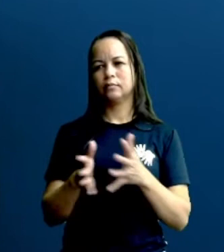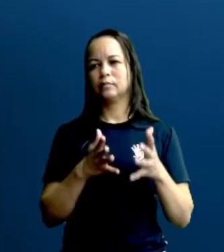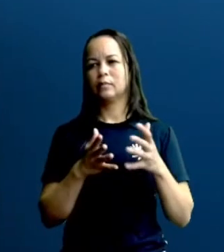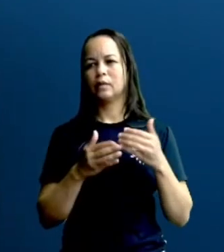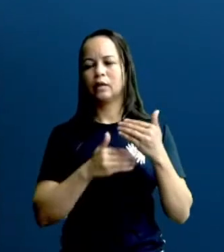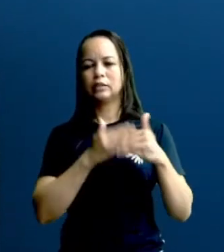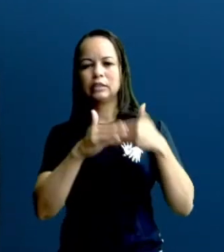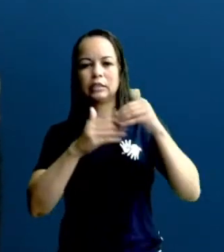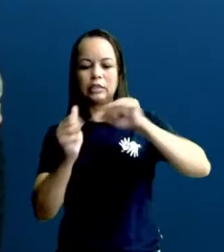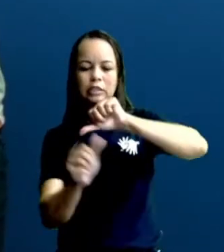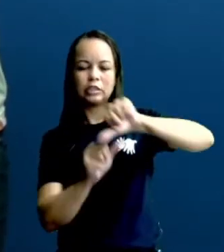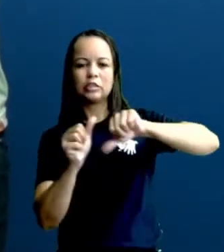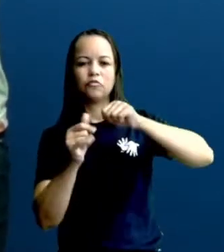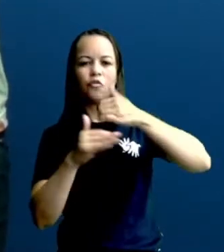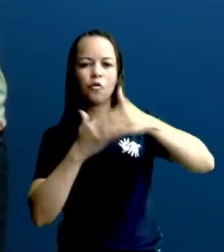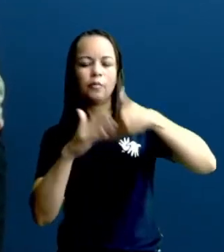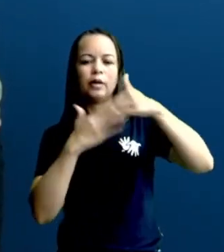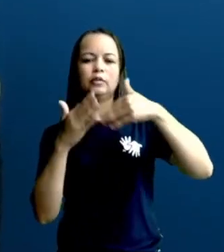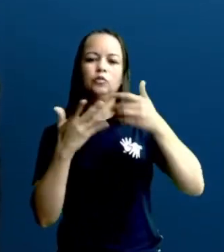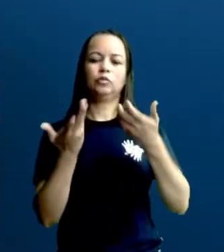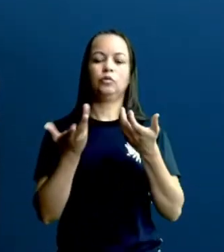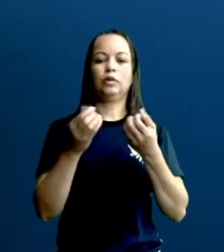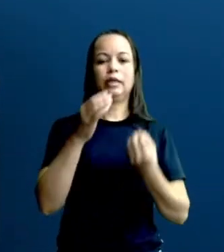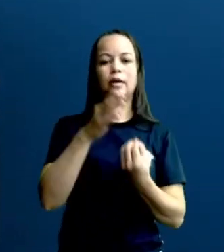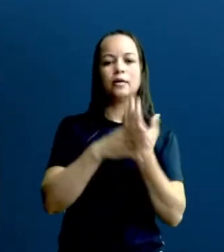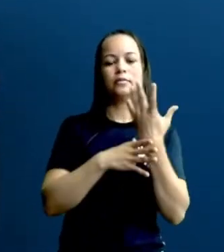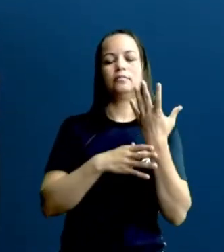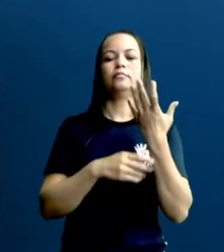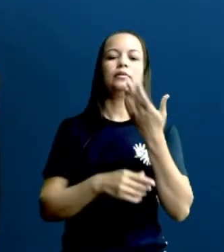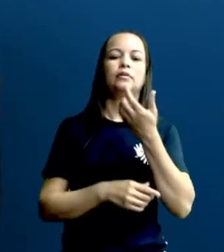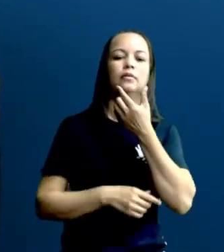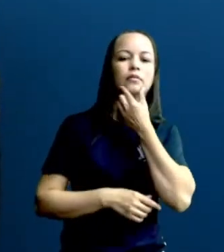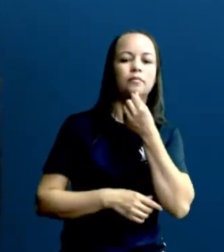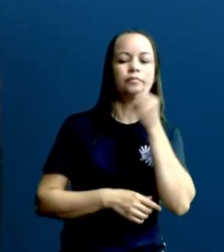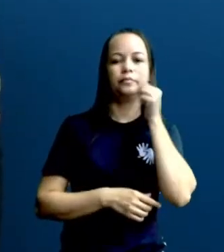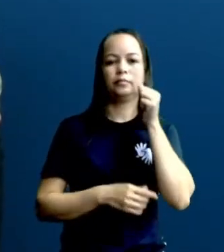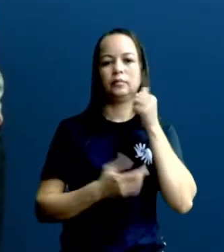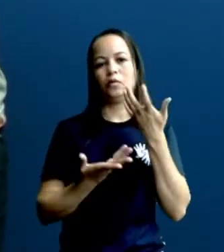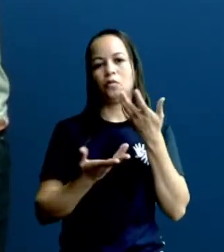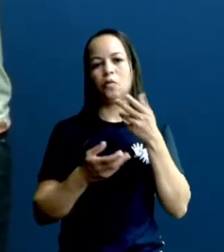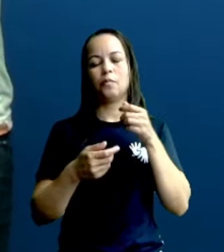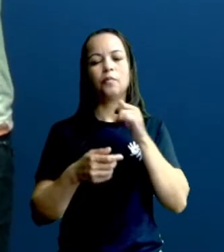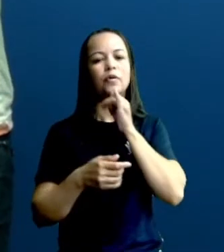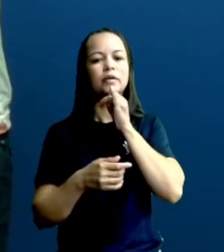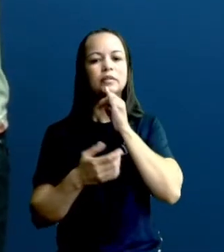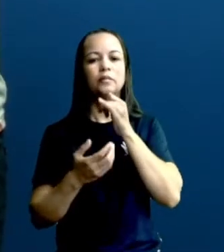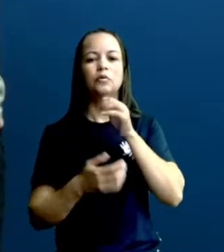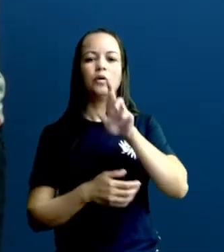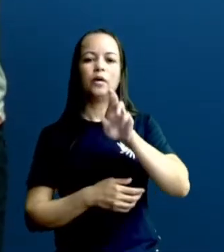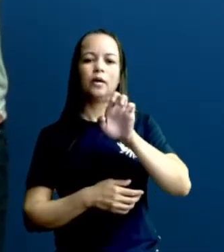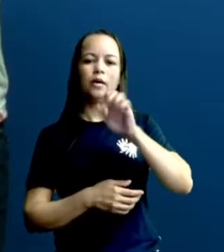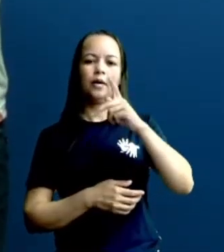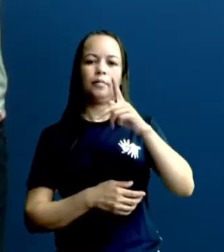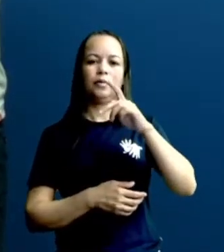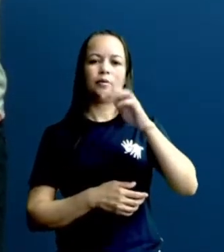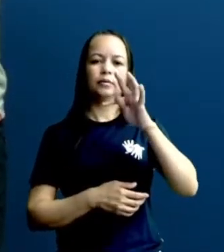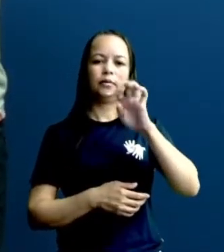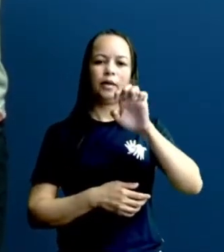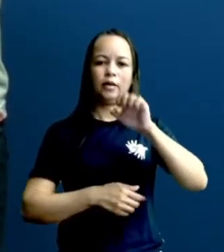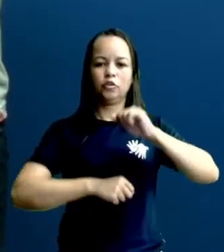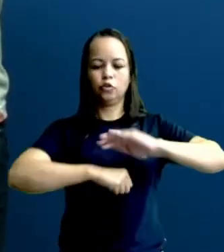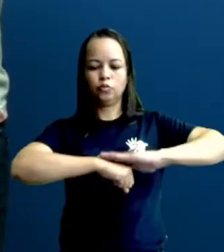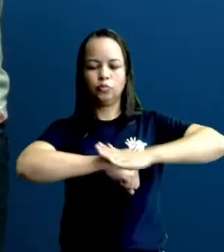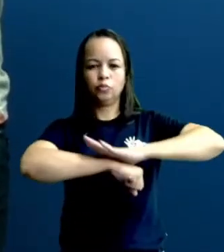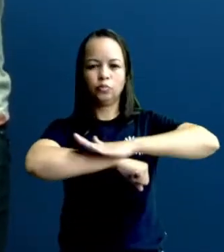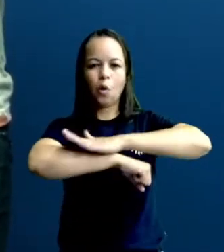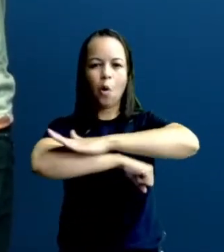no desenvolvimento embrionário a criação de machos ou fêmeas, como por exemplo nos répteis. Em temperaturas mais baixas